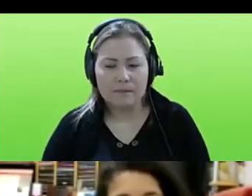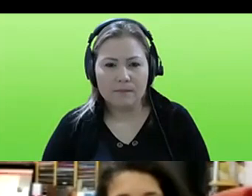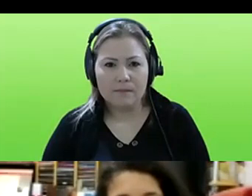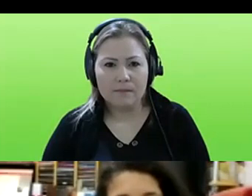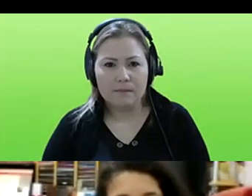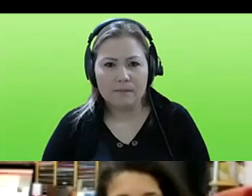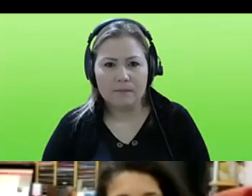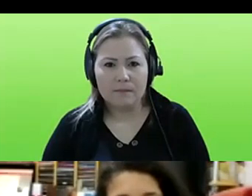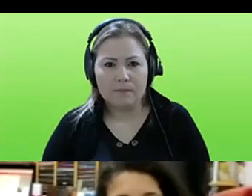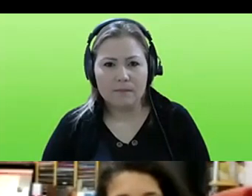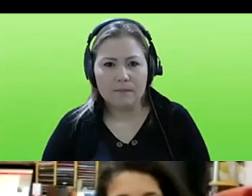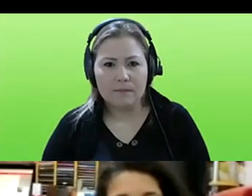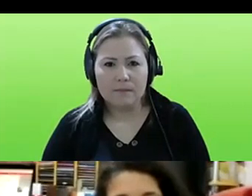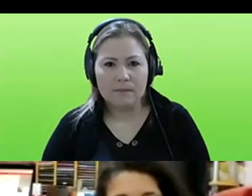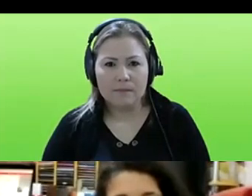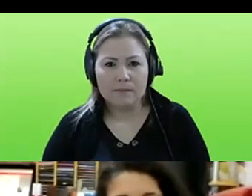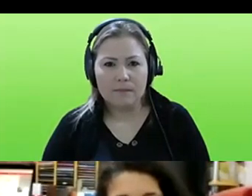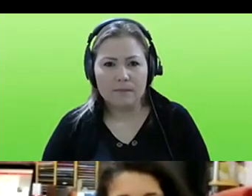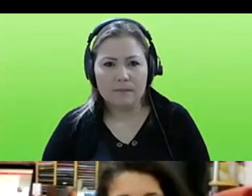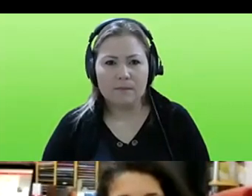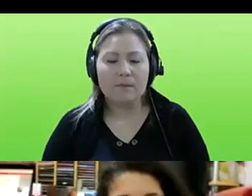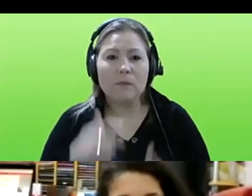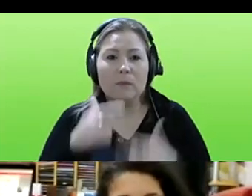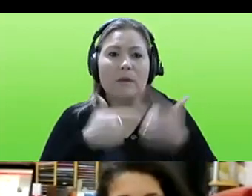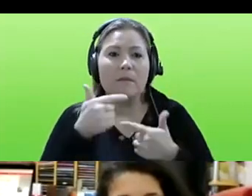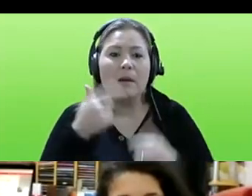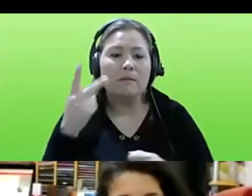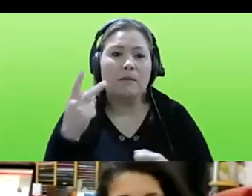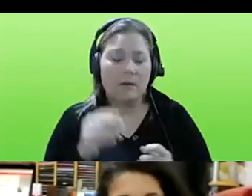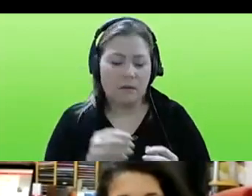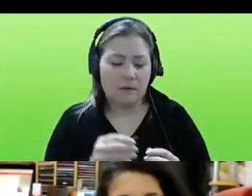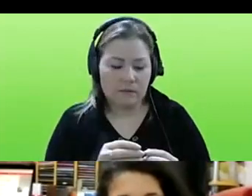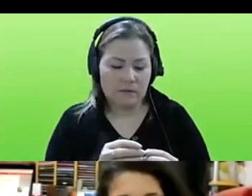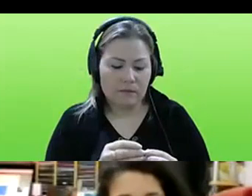E o trabalho dele